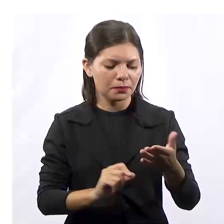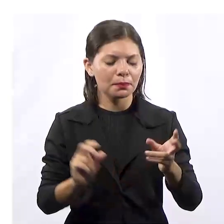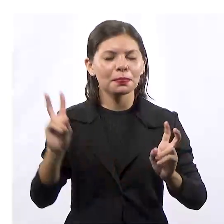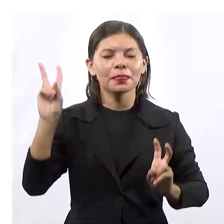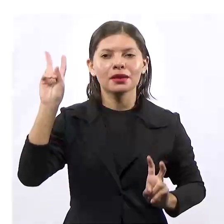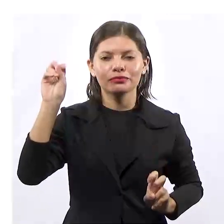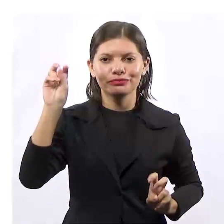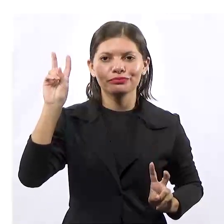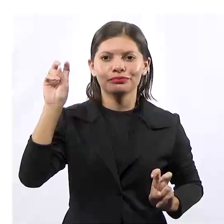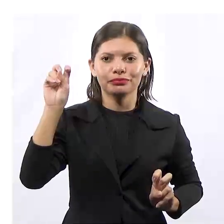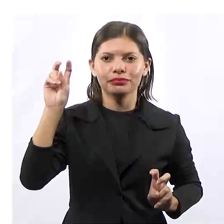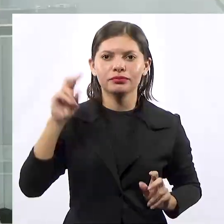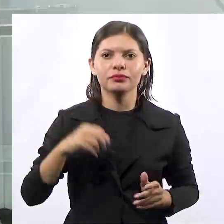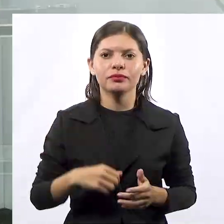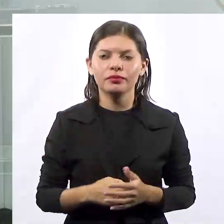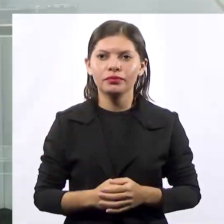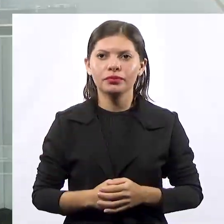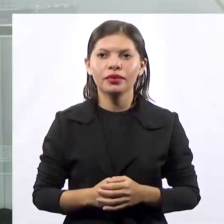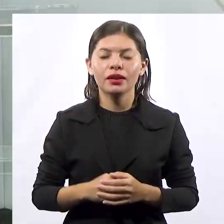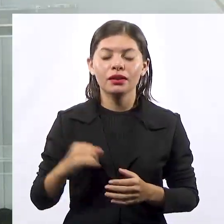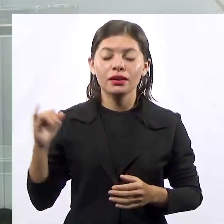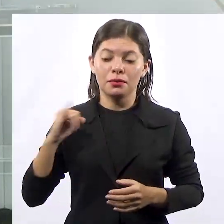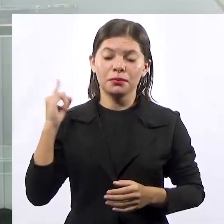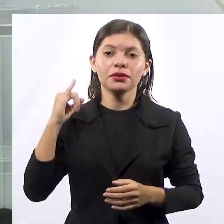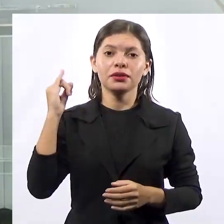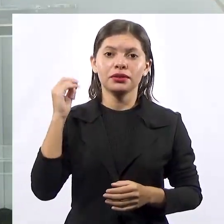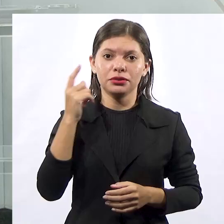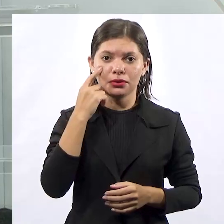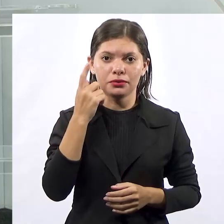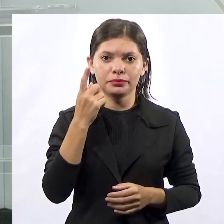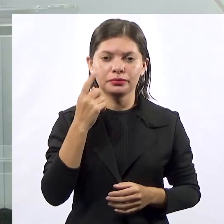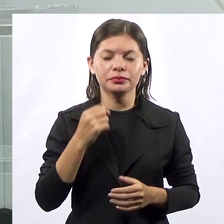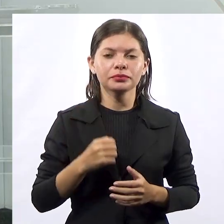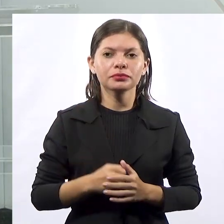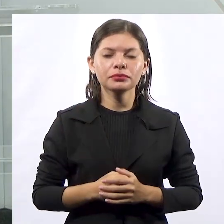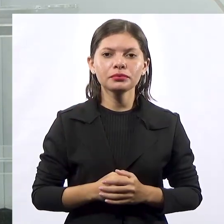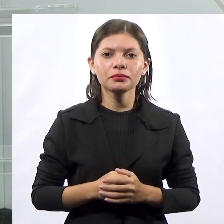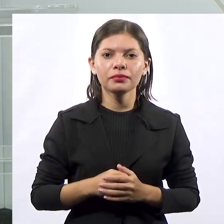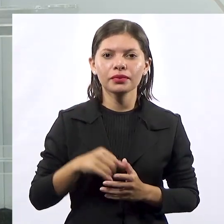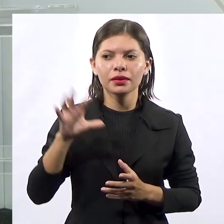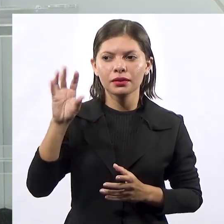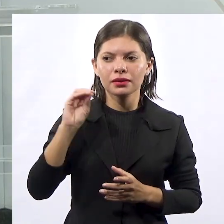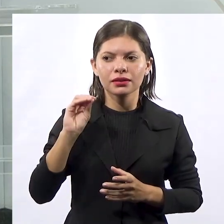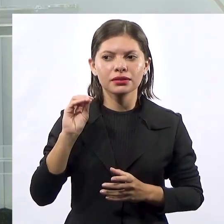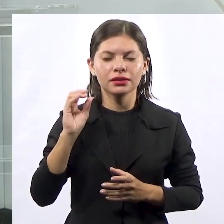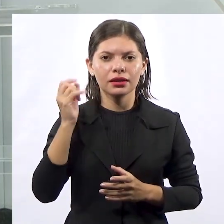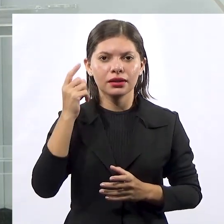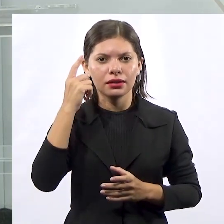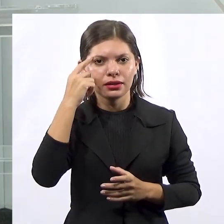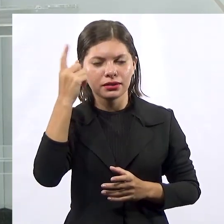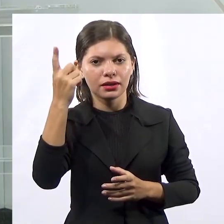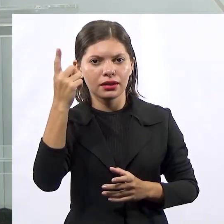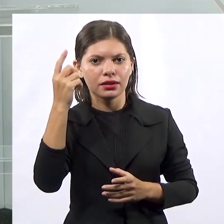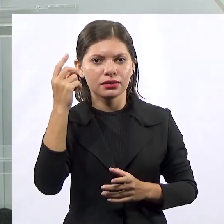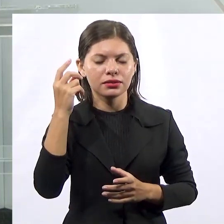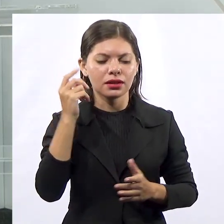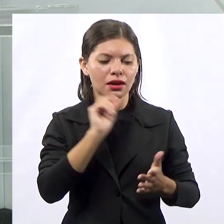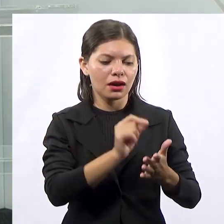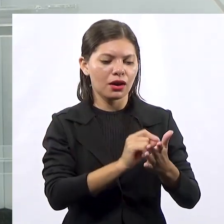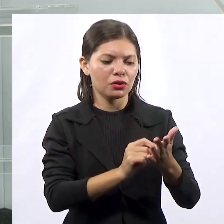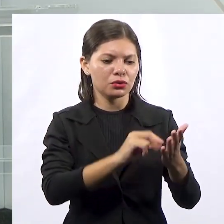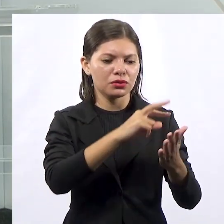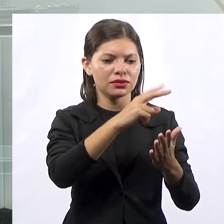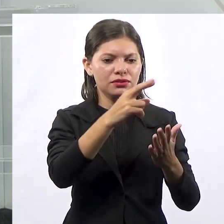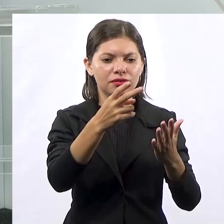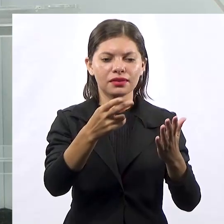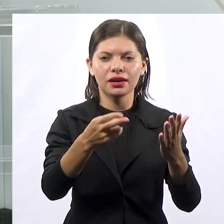de citações. Isso é fundamental. Vocês vão trazer ideias de outros autores para o seu relatório,